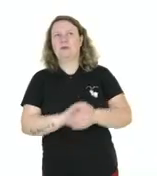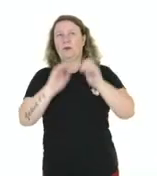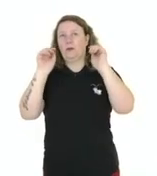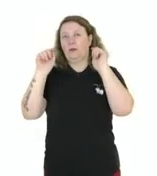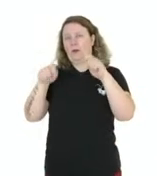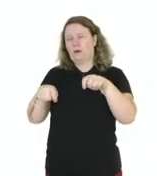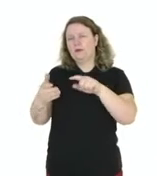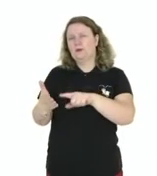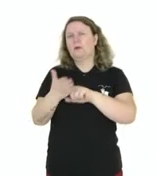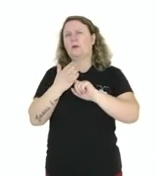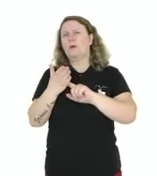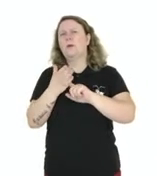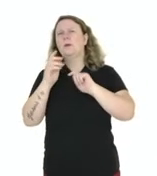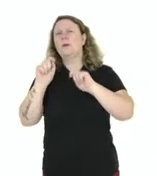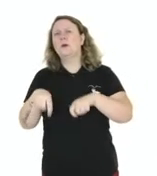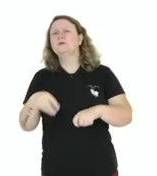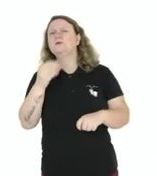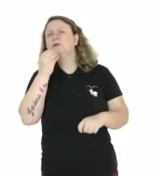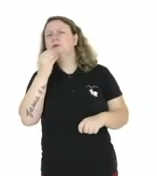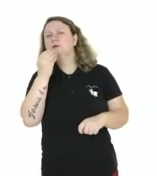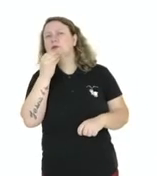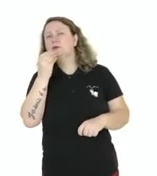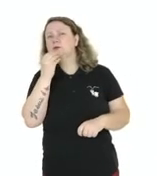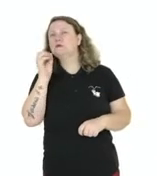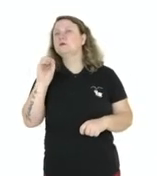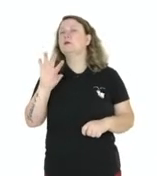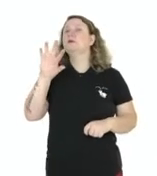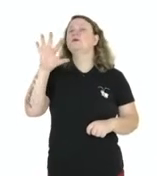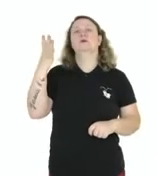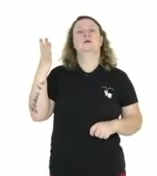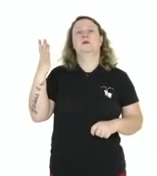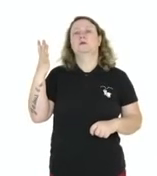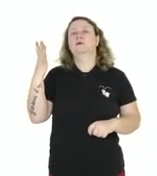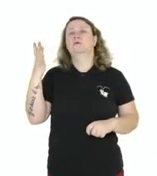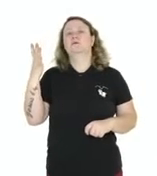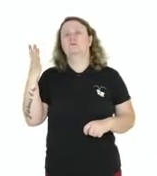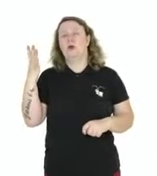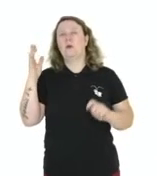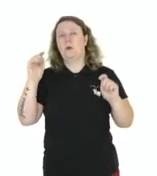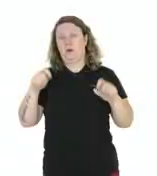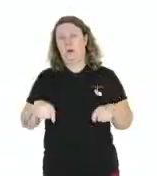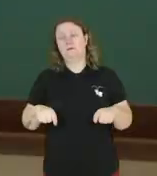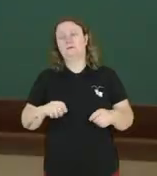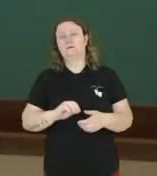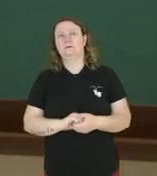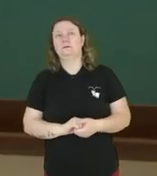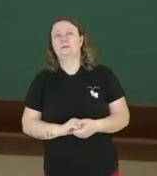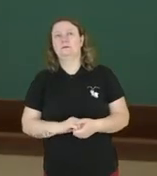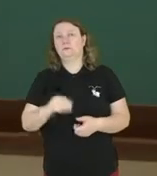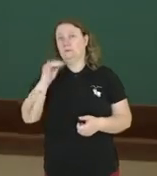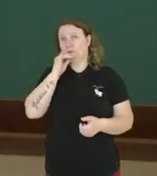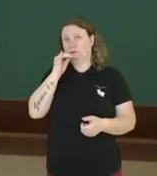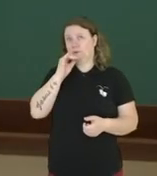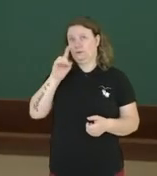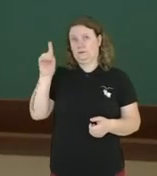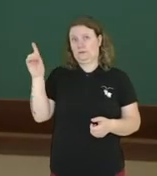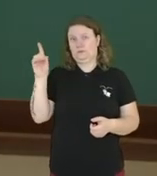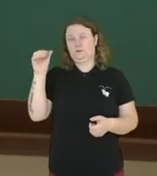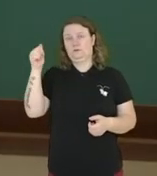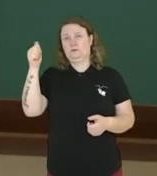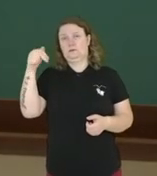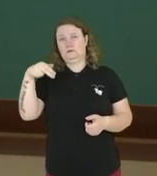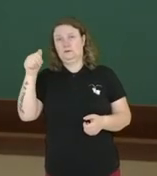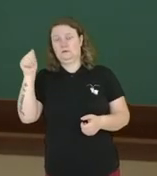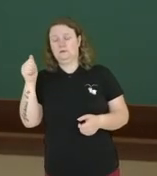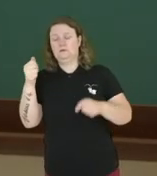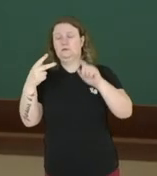mostra as chances de uma situação ou um evento que nós chamamos acontecer. Então aqui eu tenho um exemplo, olha lá. Ana e Jorge